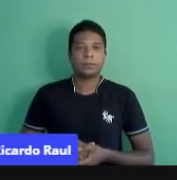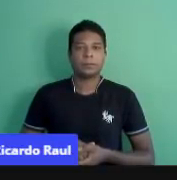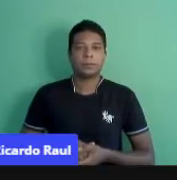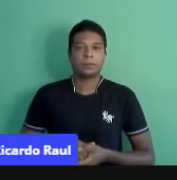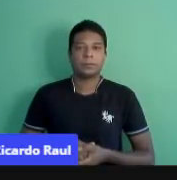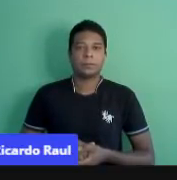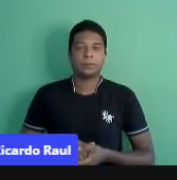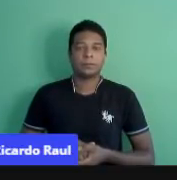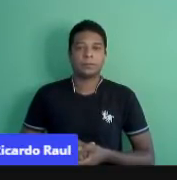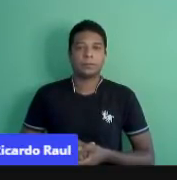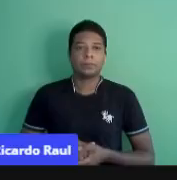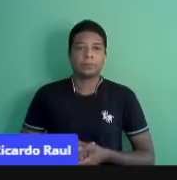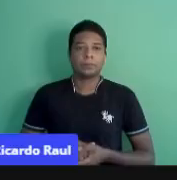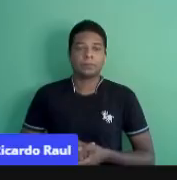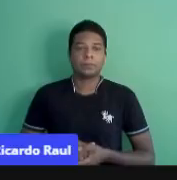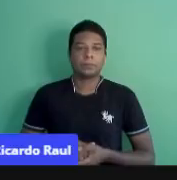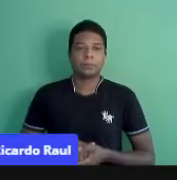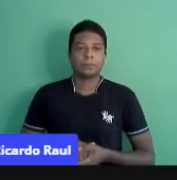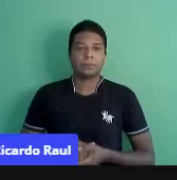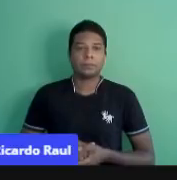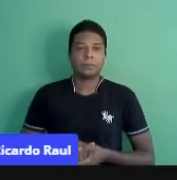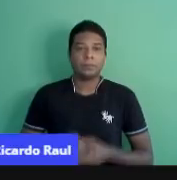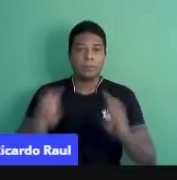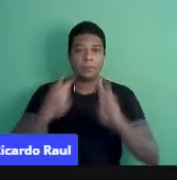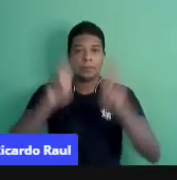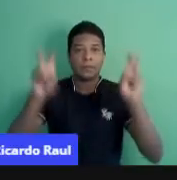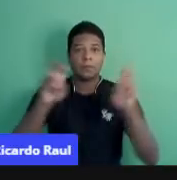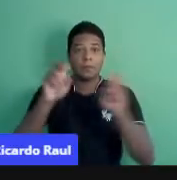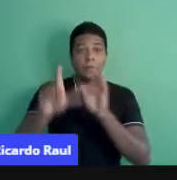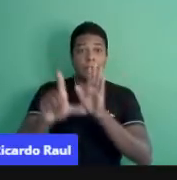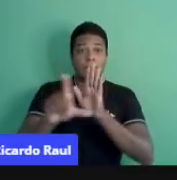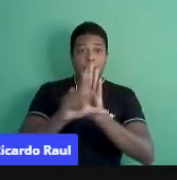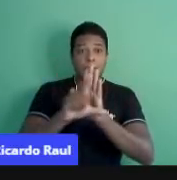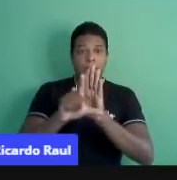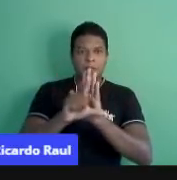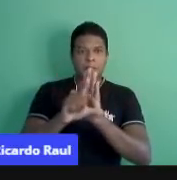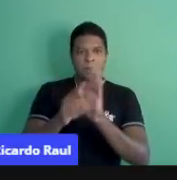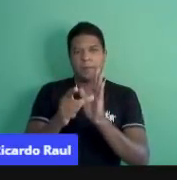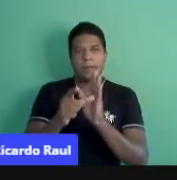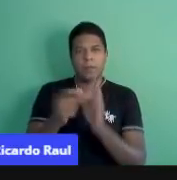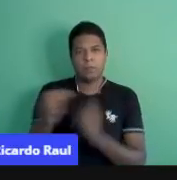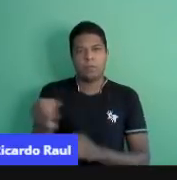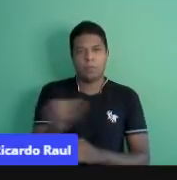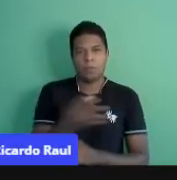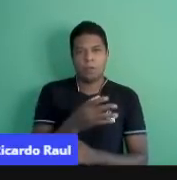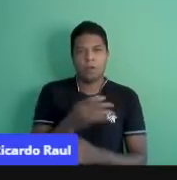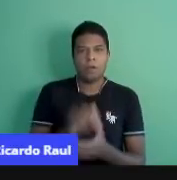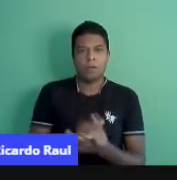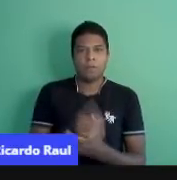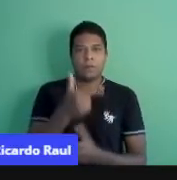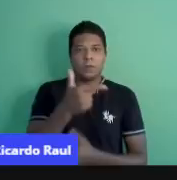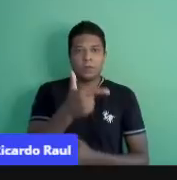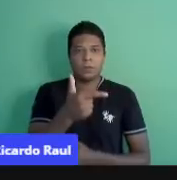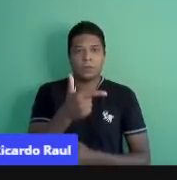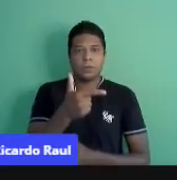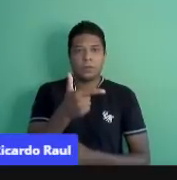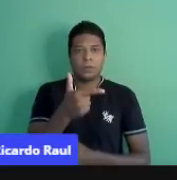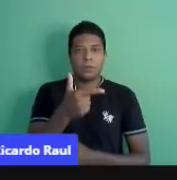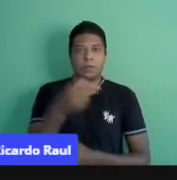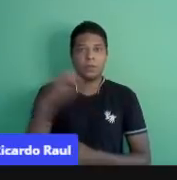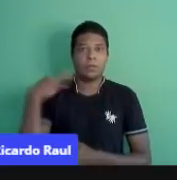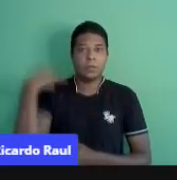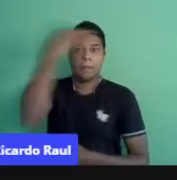E aí a gente fala de uma lei de ontem, praticamente, de 2 de maio de